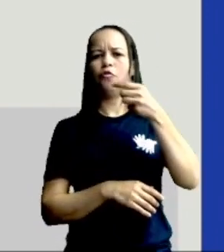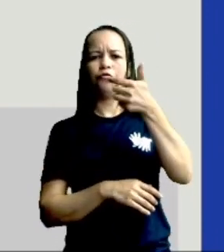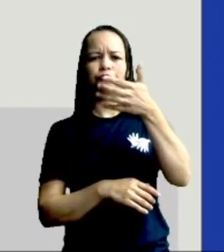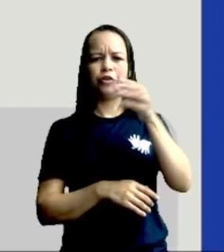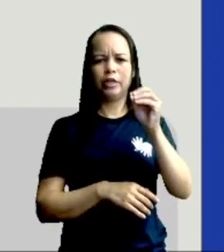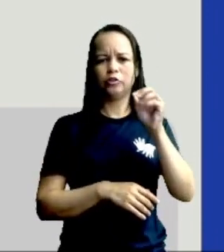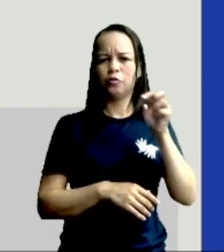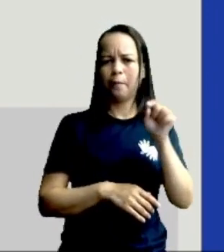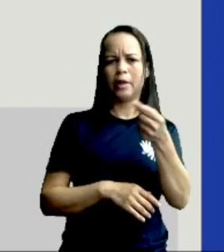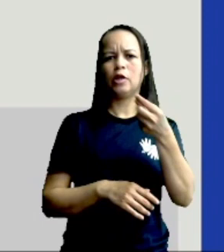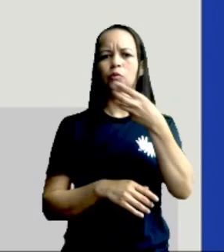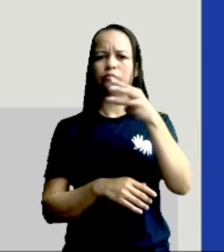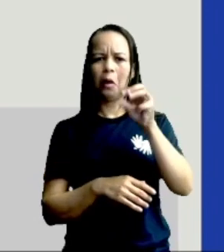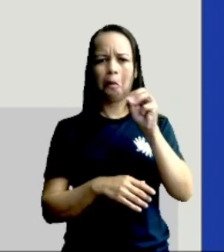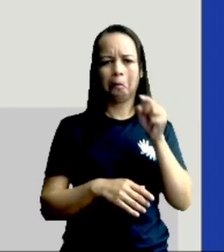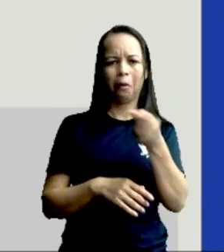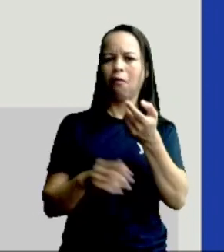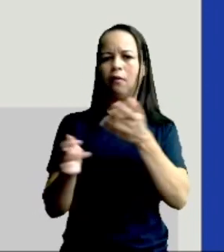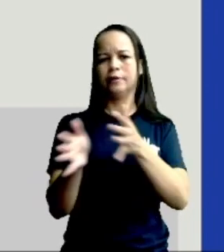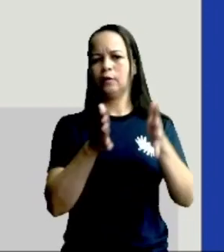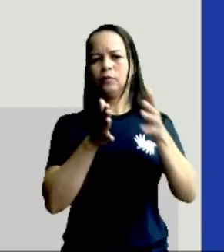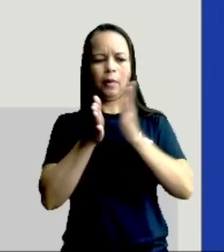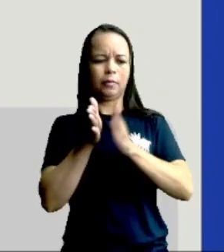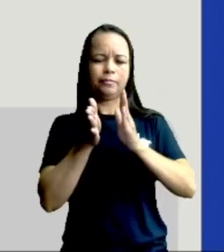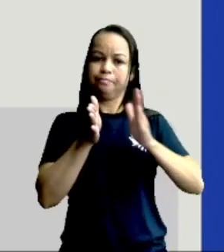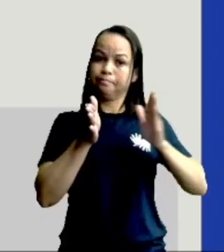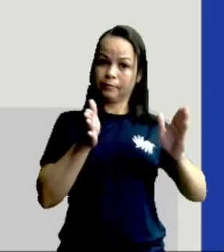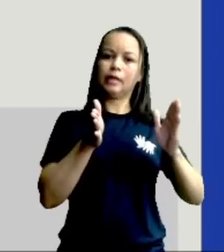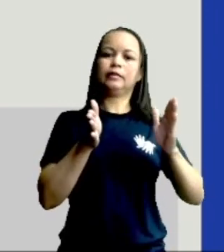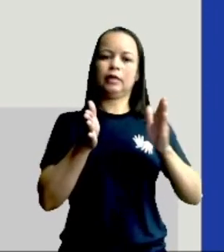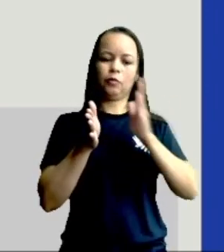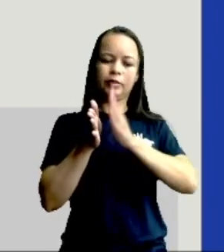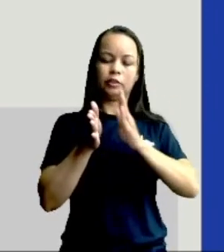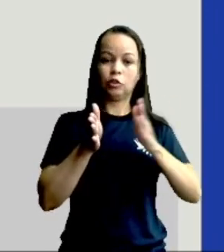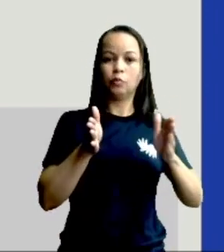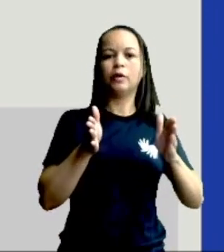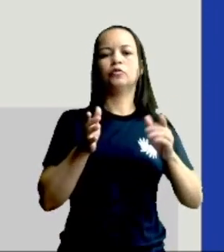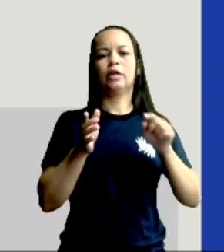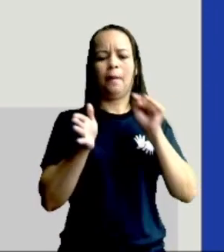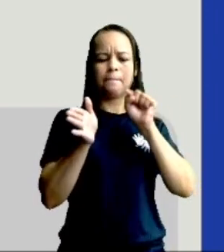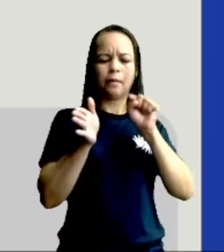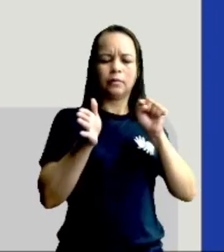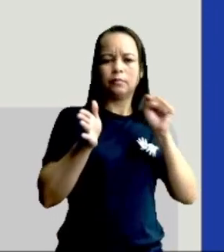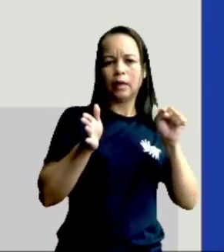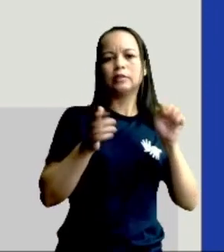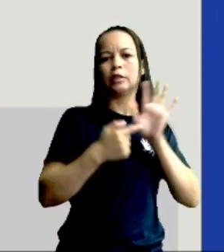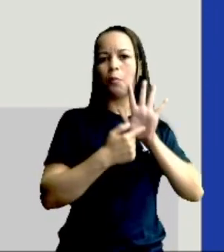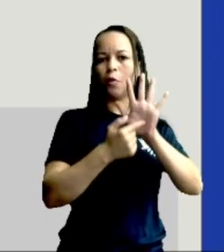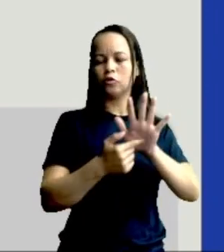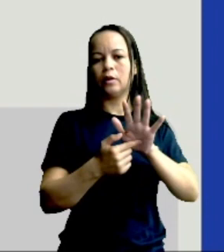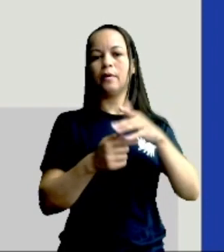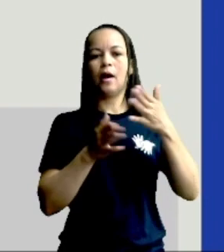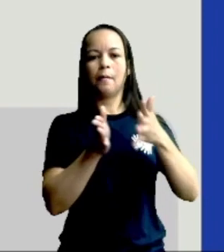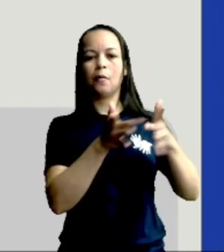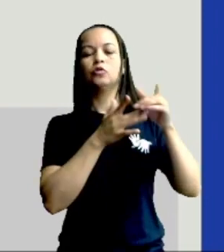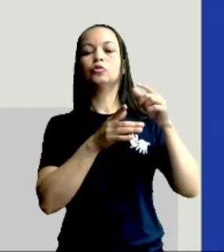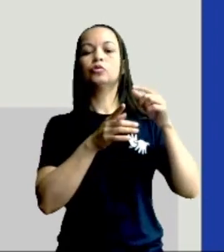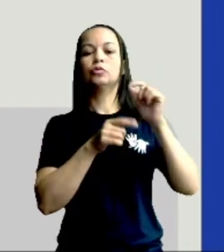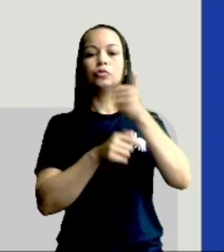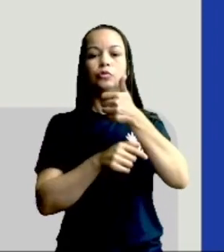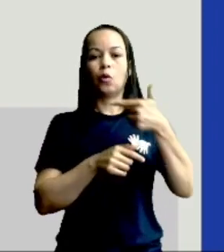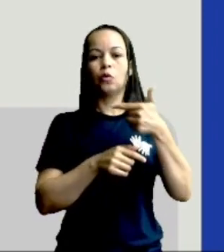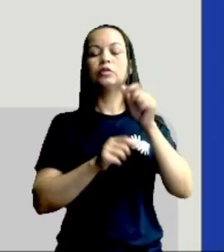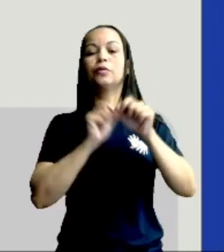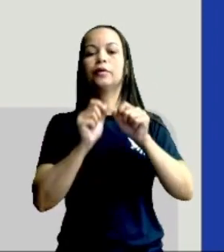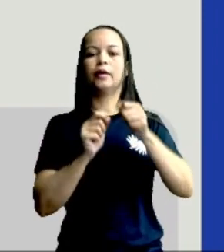na sequência. Então, aí eu tenho uma sequência de números pares que ela é infinita. Após o 12 vai vir o 14,